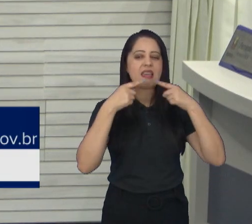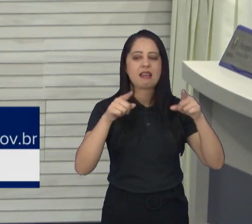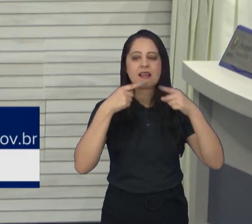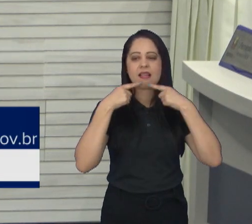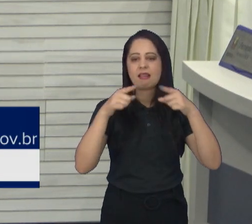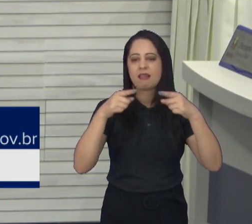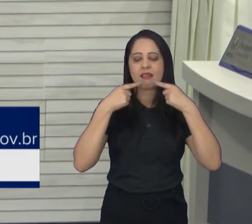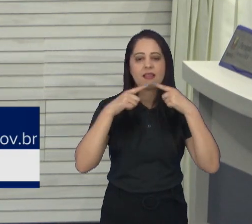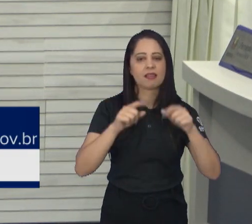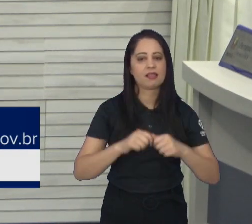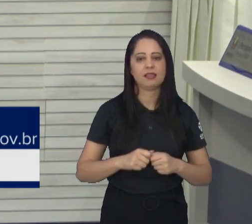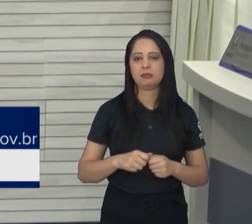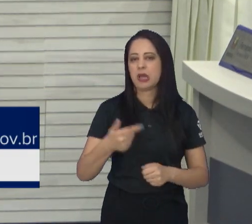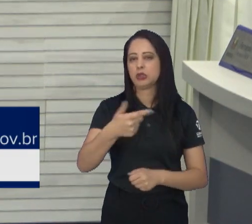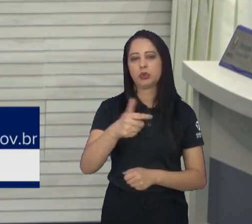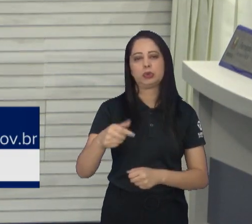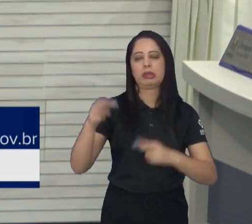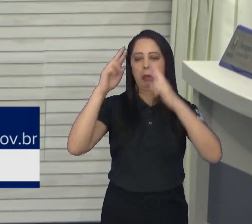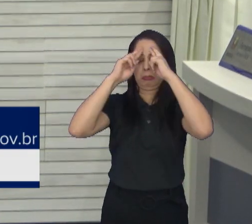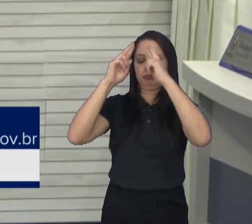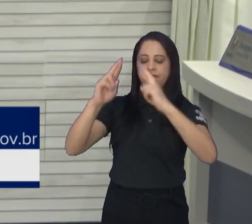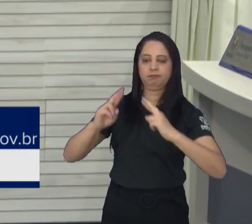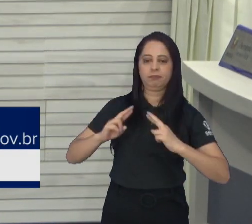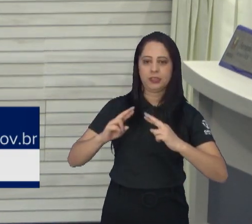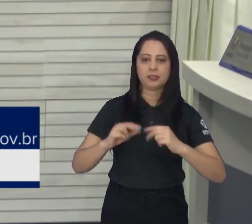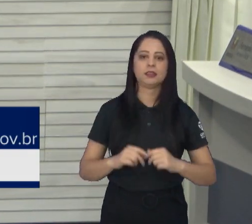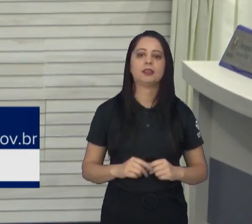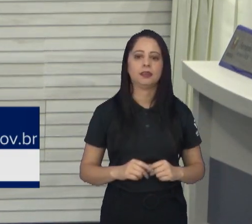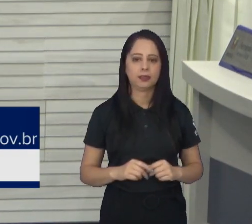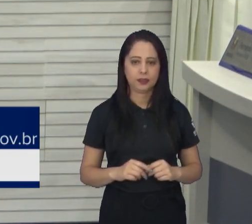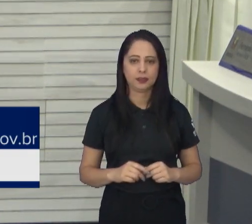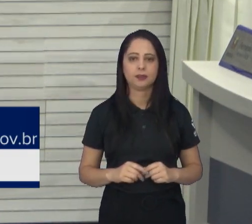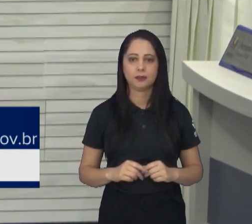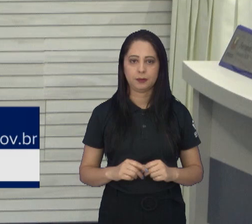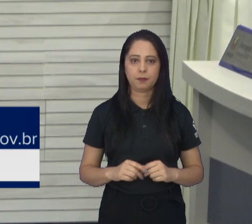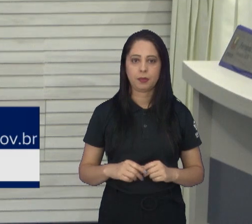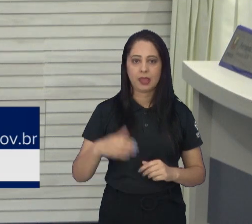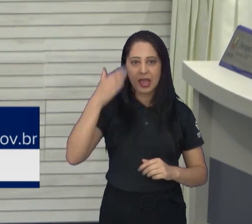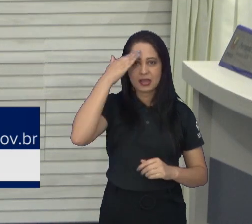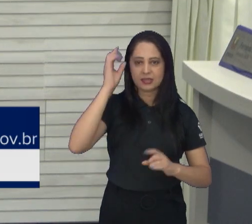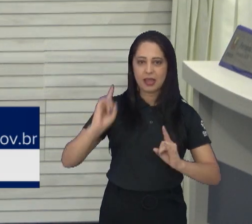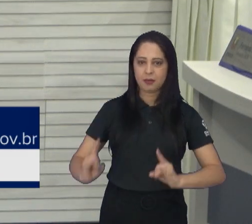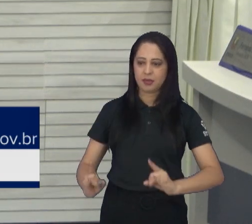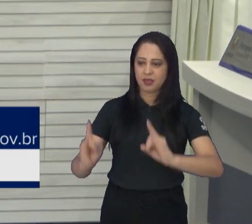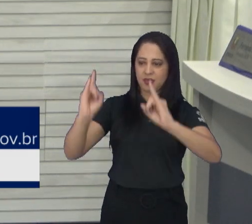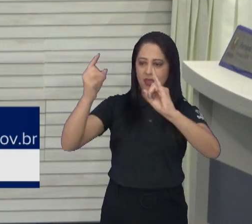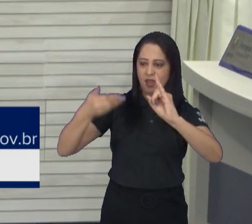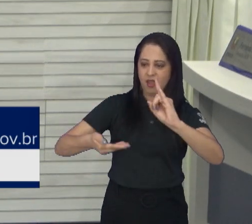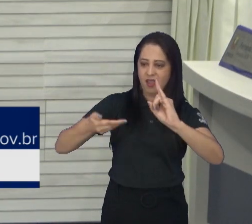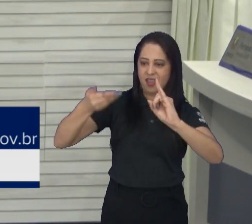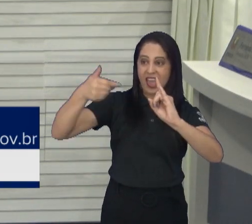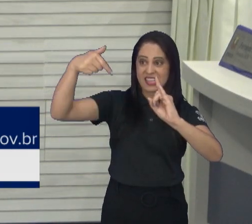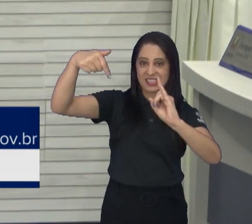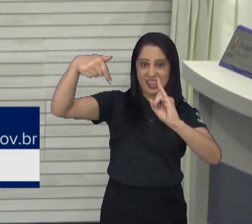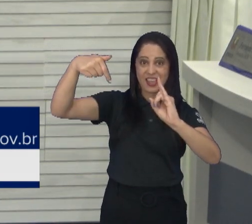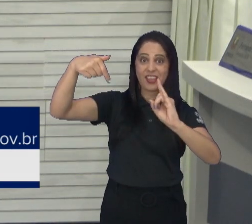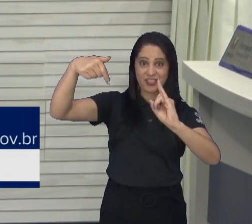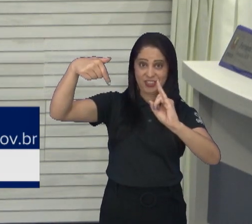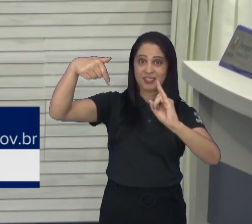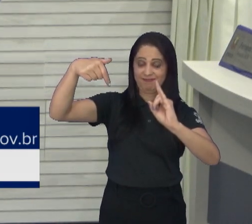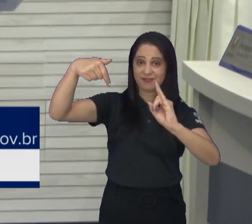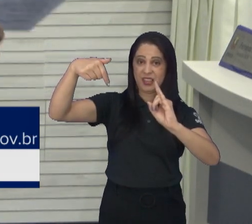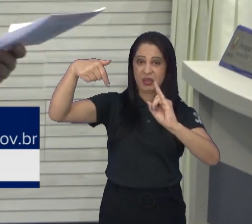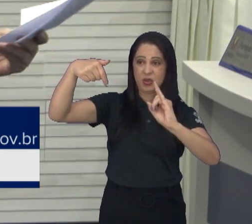pelos aloprados do sétimo. É o apelido que a administração está dando para esse governo. A GCM, vocês viram,